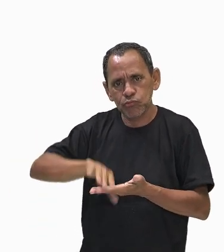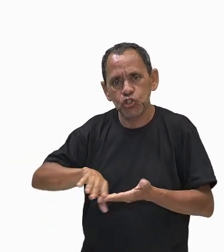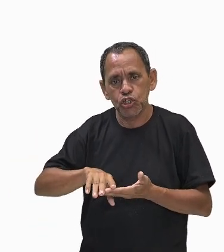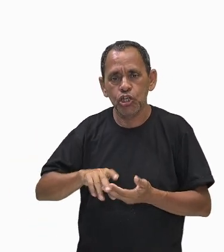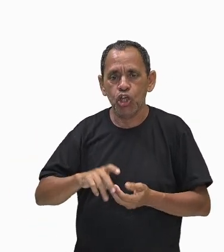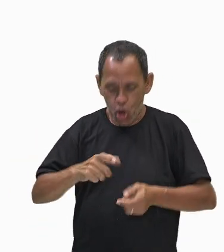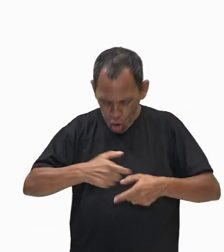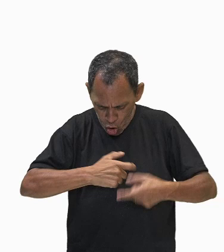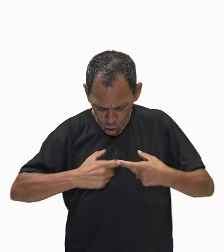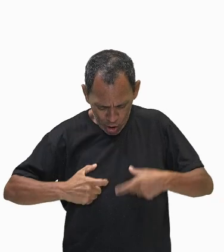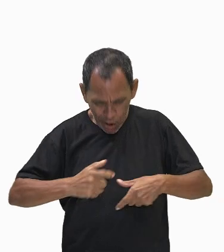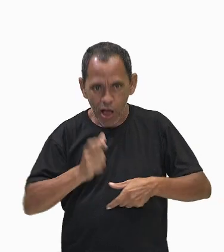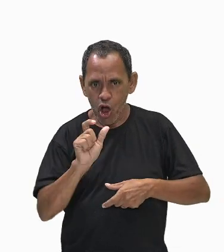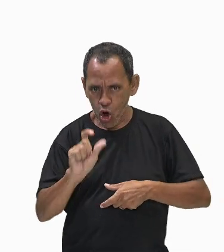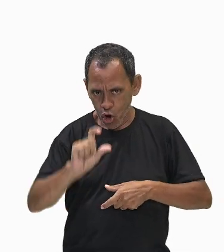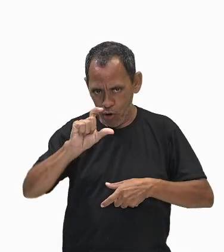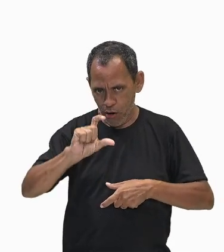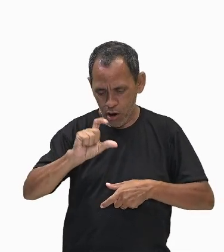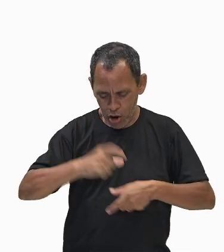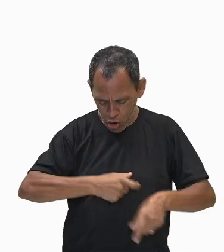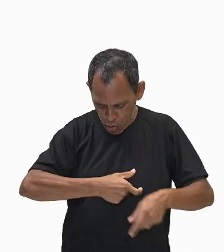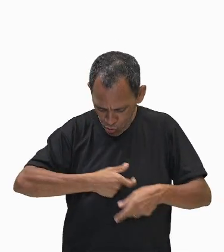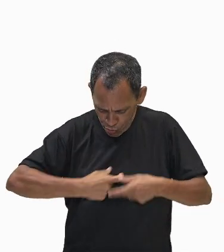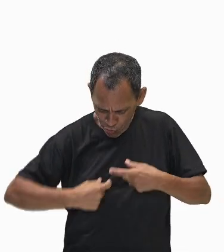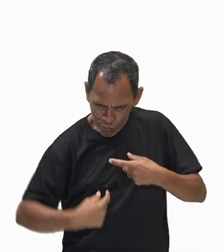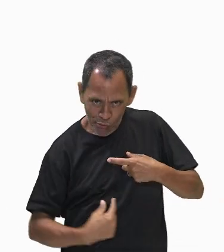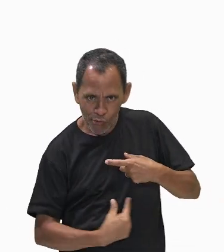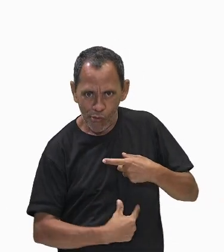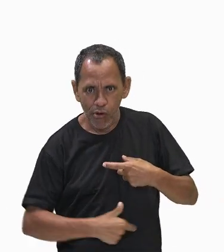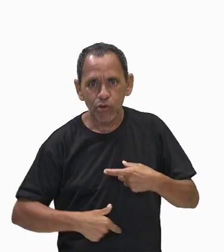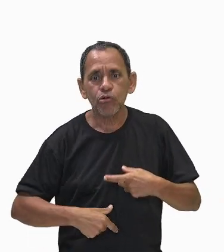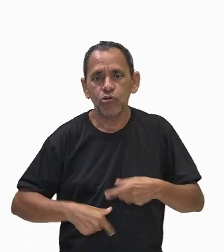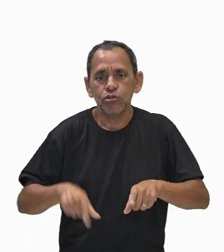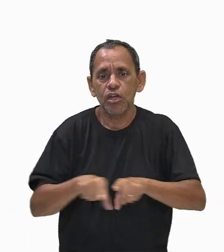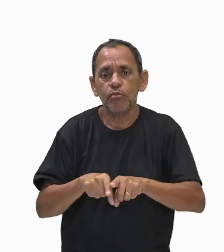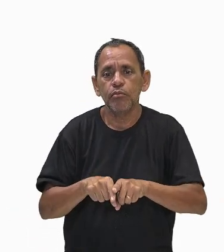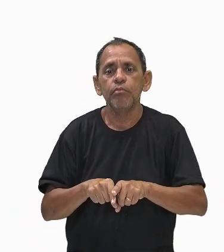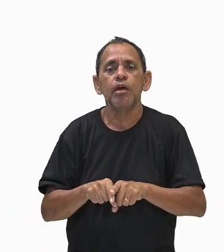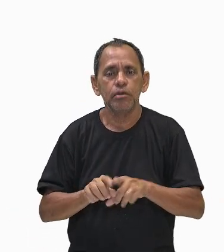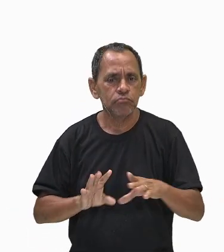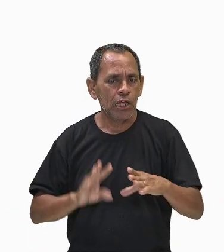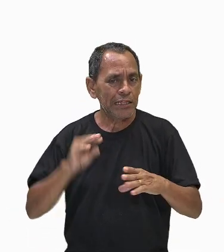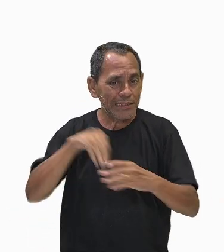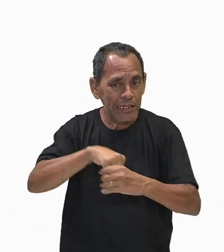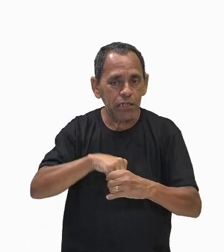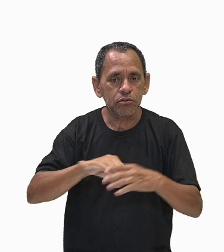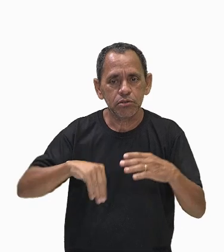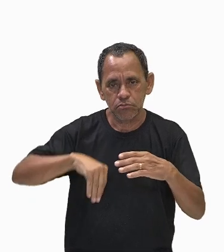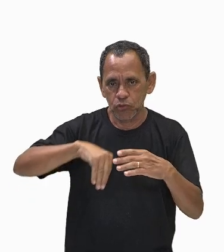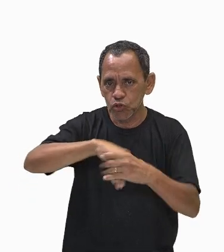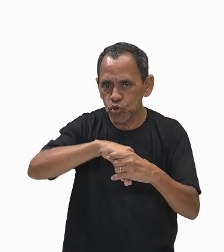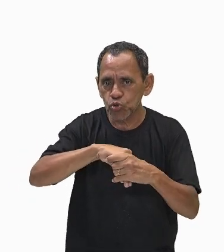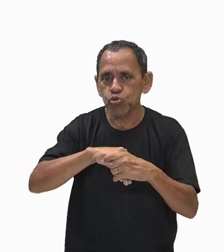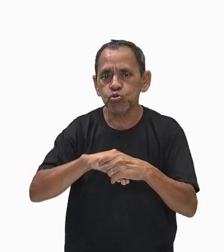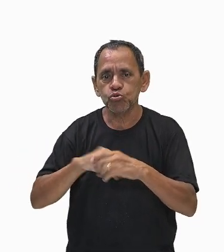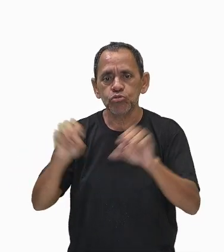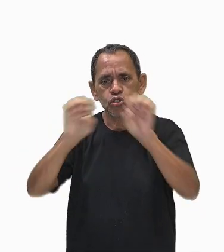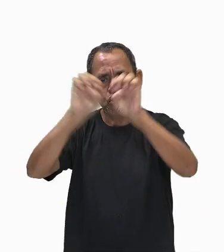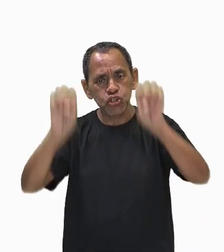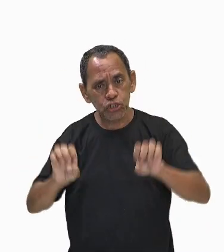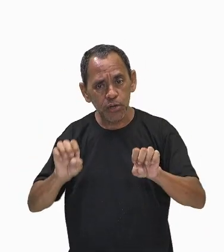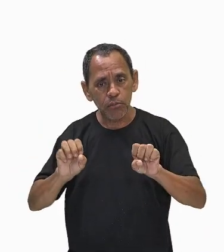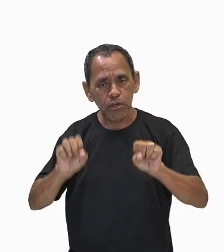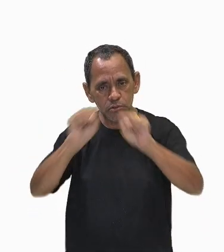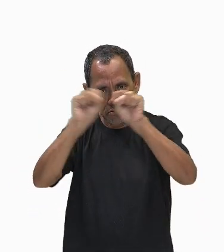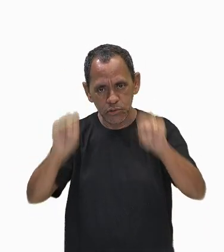grosso. Aí já dou a deixa para vocês que o intestino grosso ele faz parte de outro sistema, mas ele vai